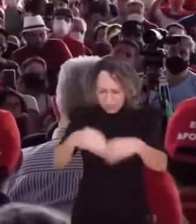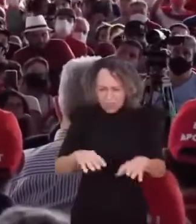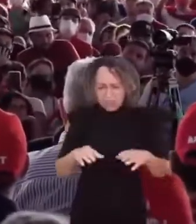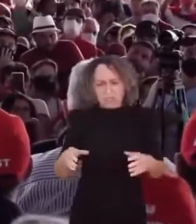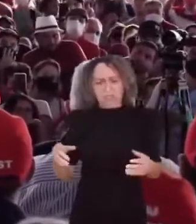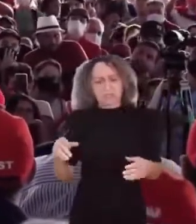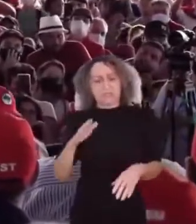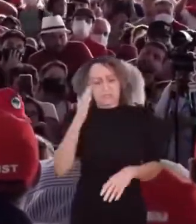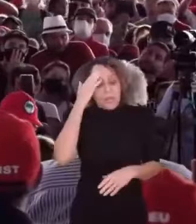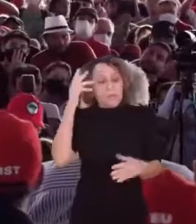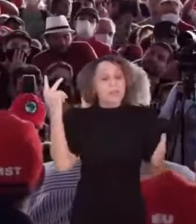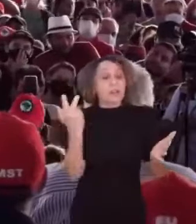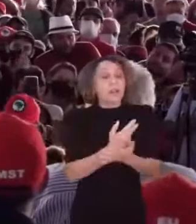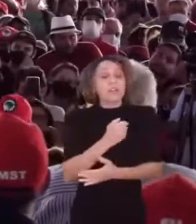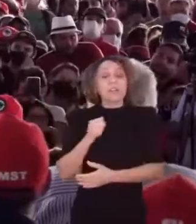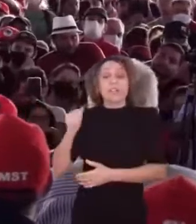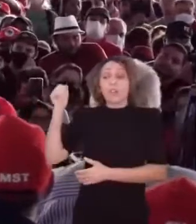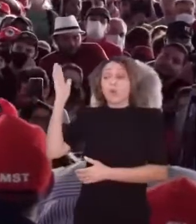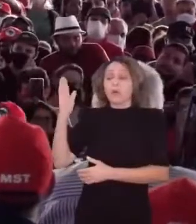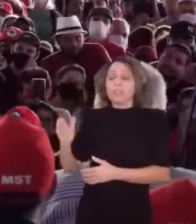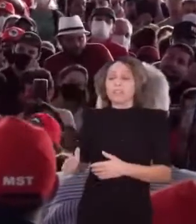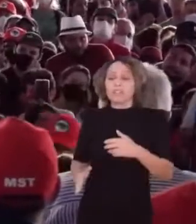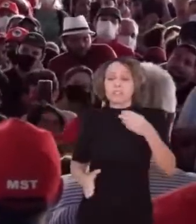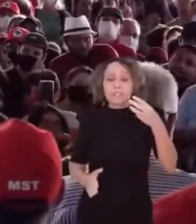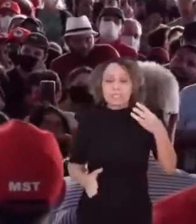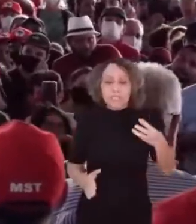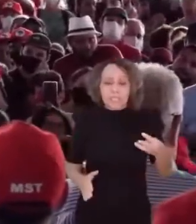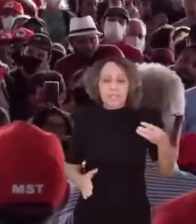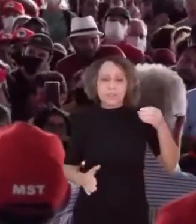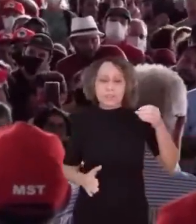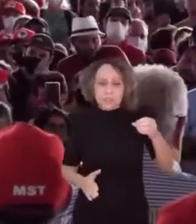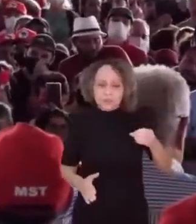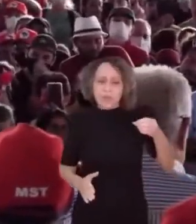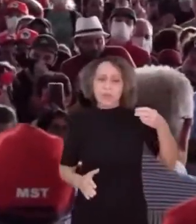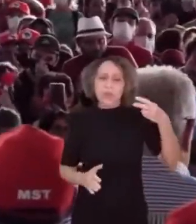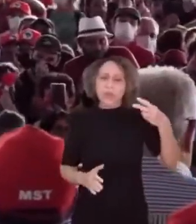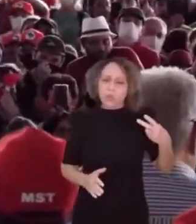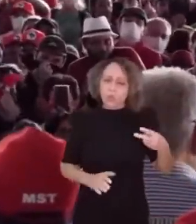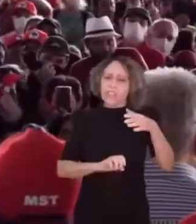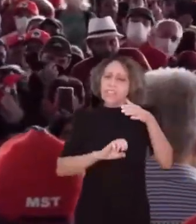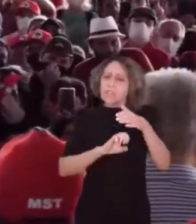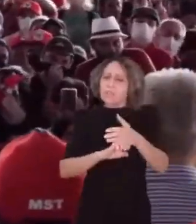392 empresas importando gasolina dos Estados Unidos.